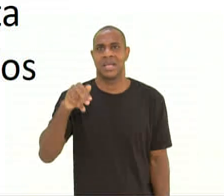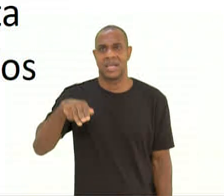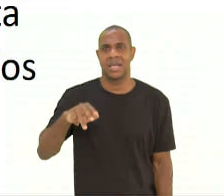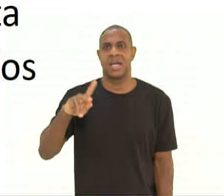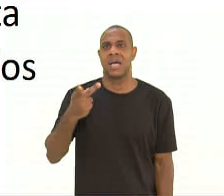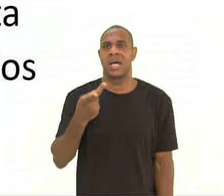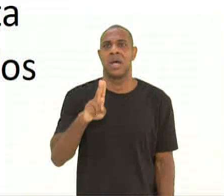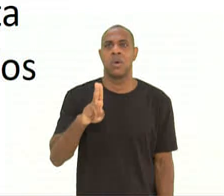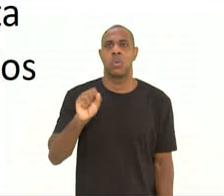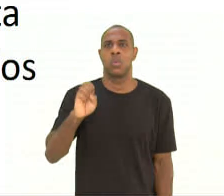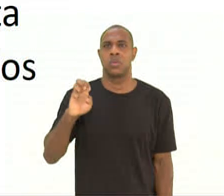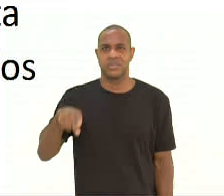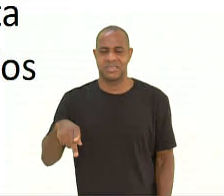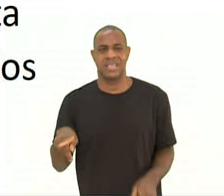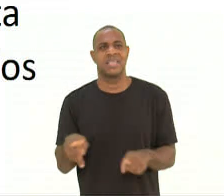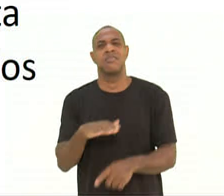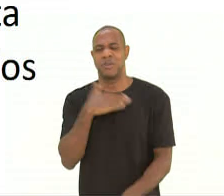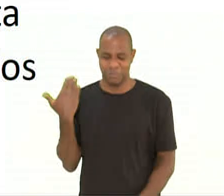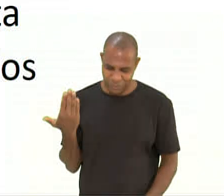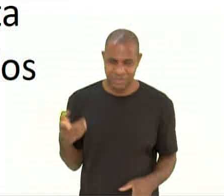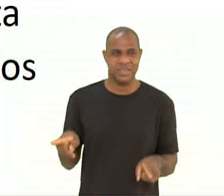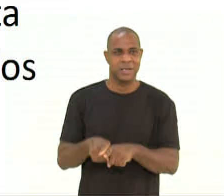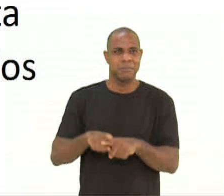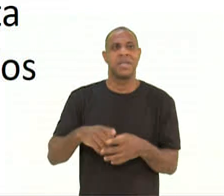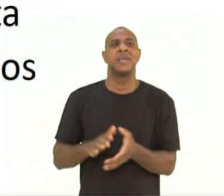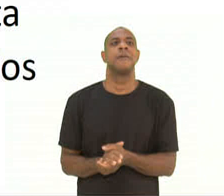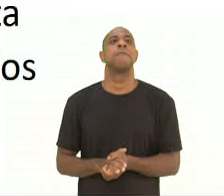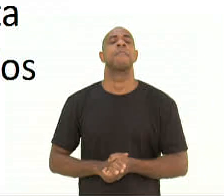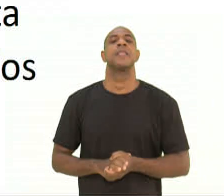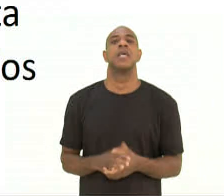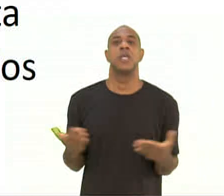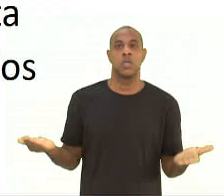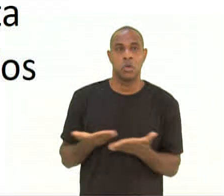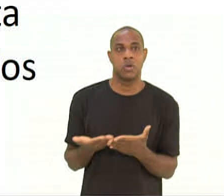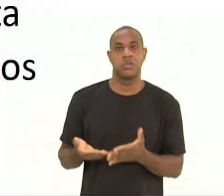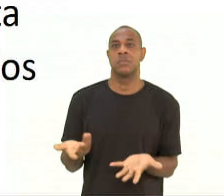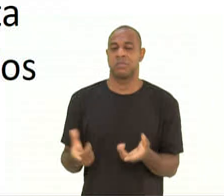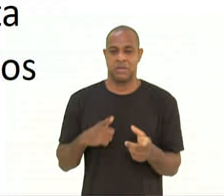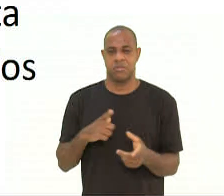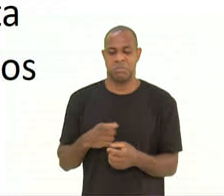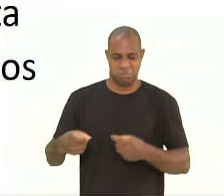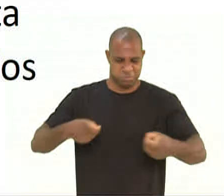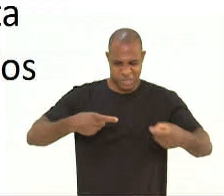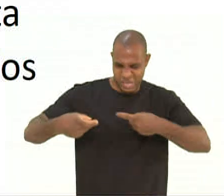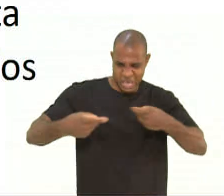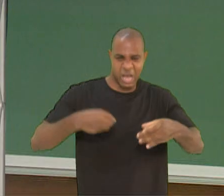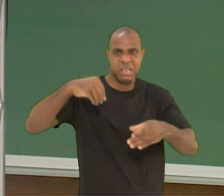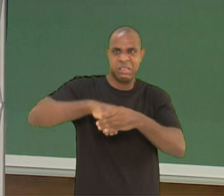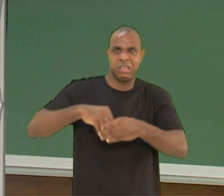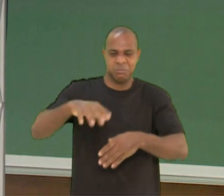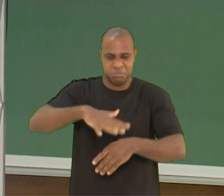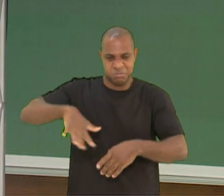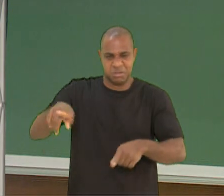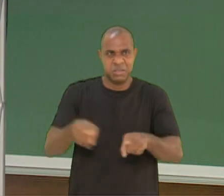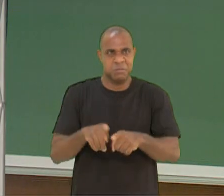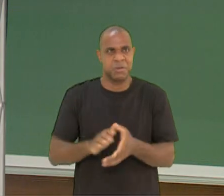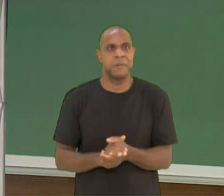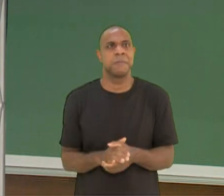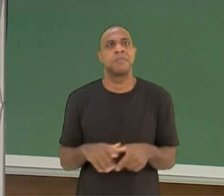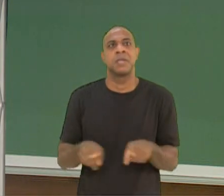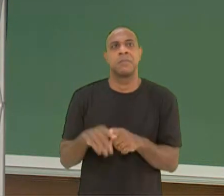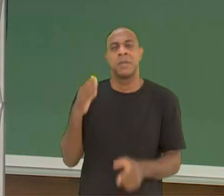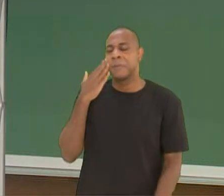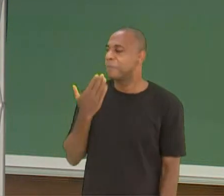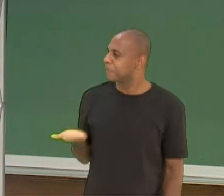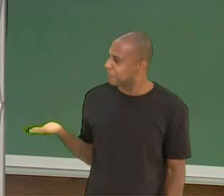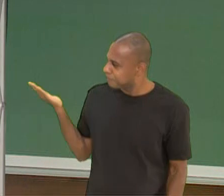porém o país entrou num cenário de guerra civil total até hoje. O Estado Islâmico tentou formar um califado no Oriente Médio,